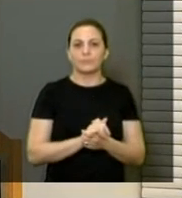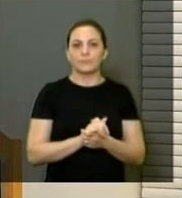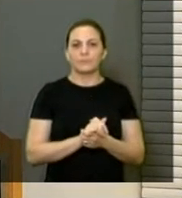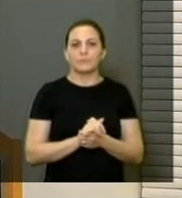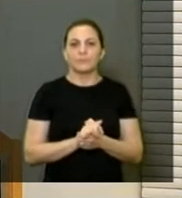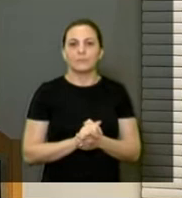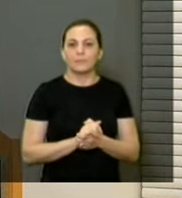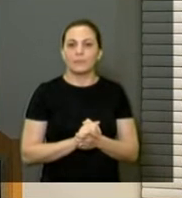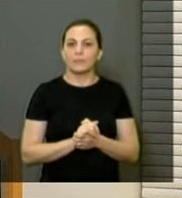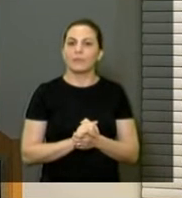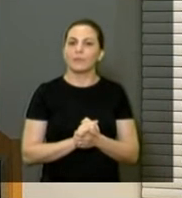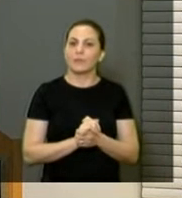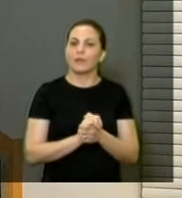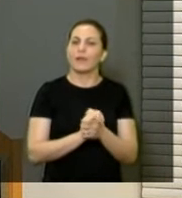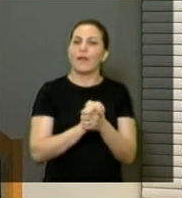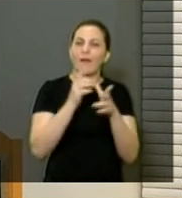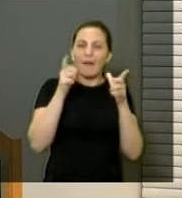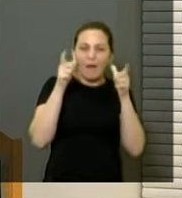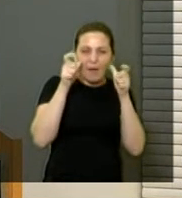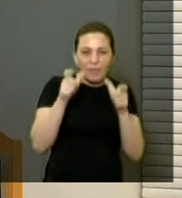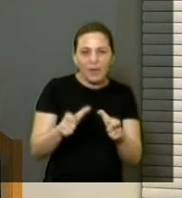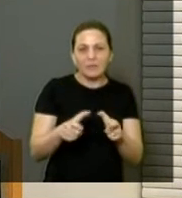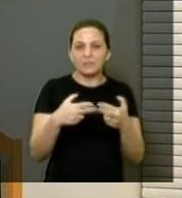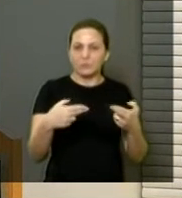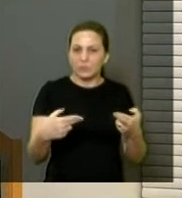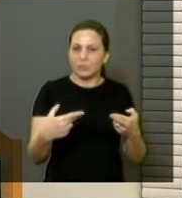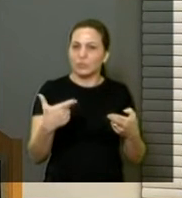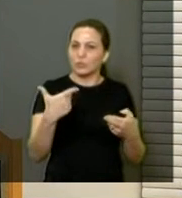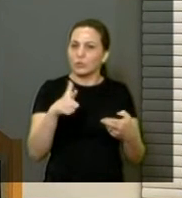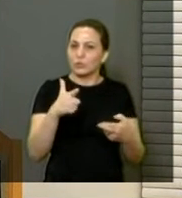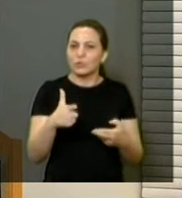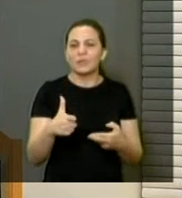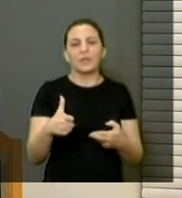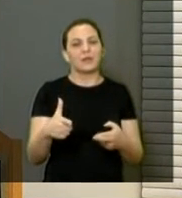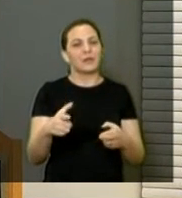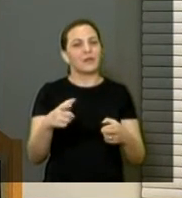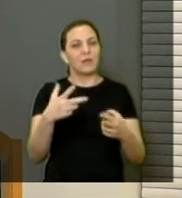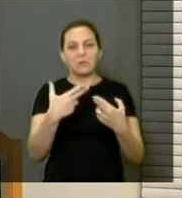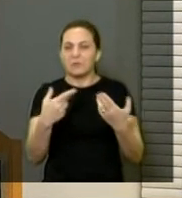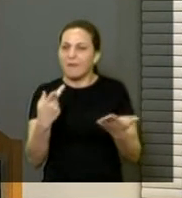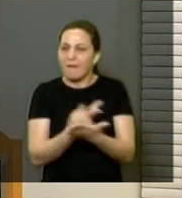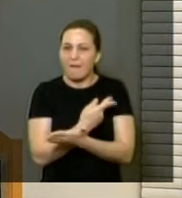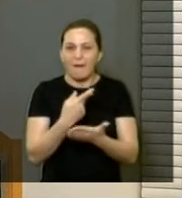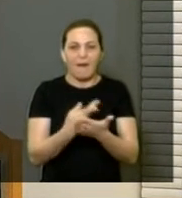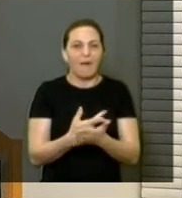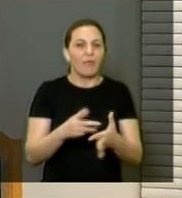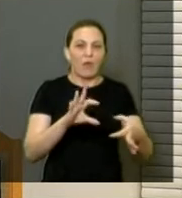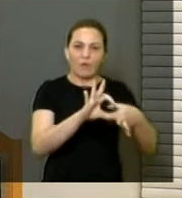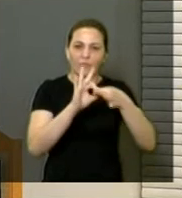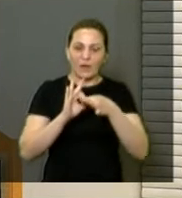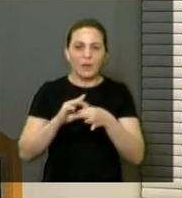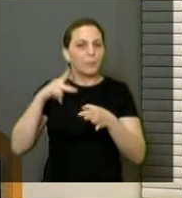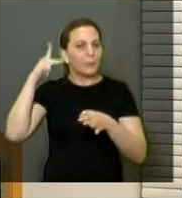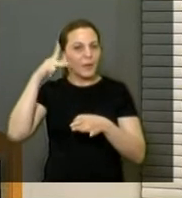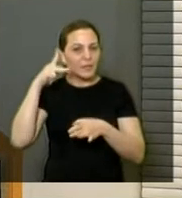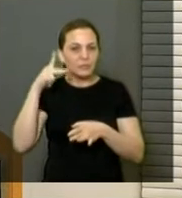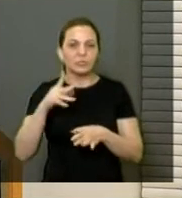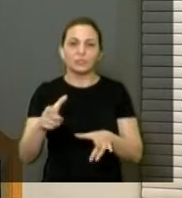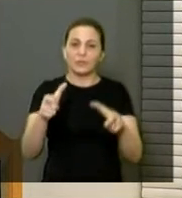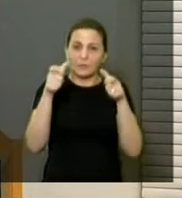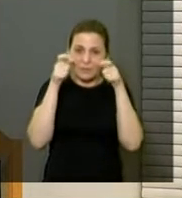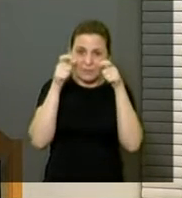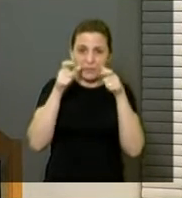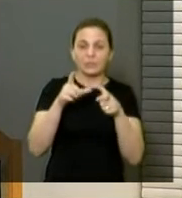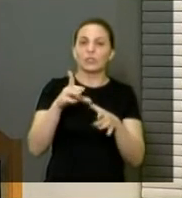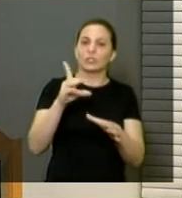que em breve análise dos fatos não vislumbra atos de indisciplina do filiado e que é interesse deste diretório